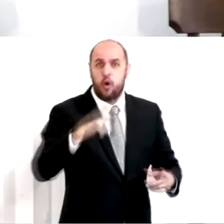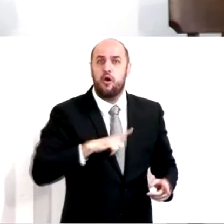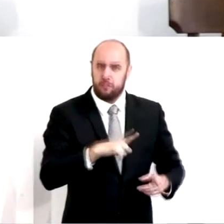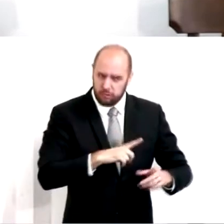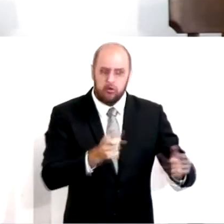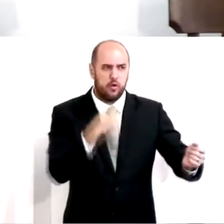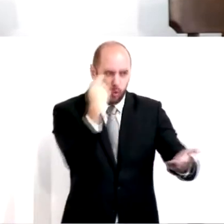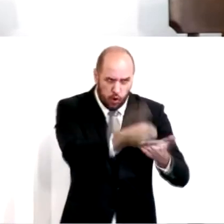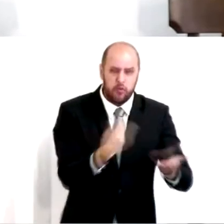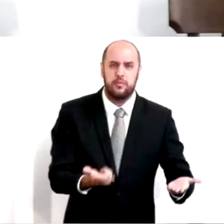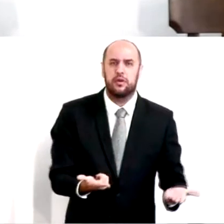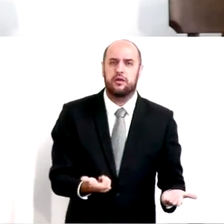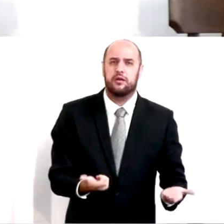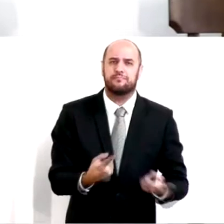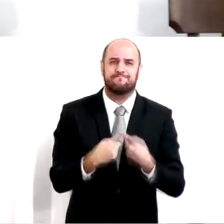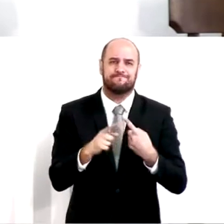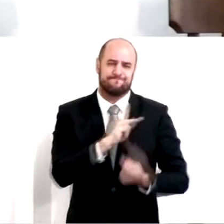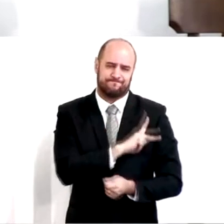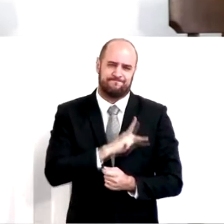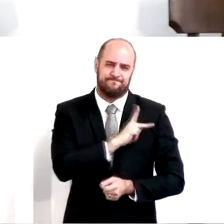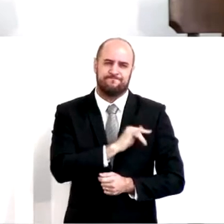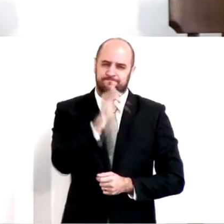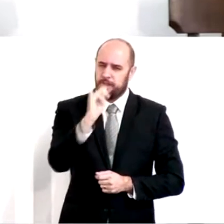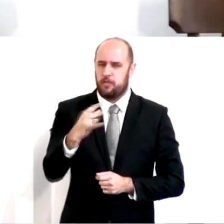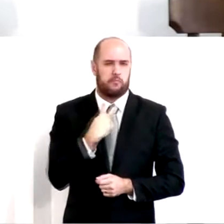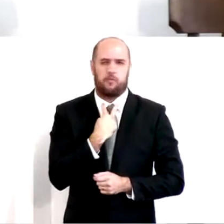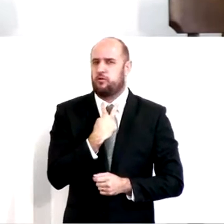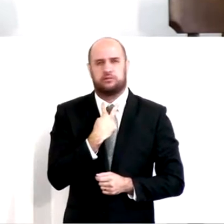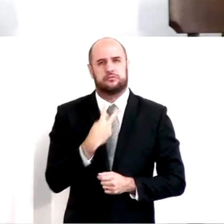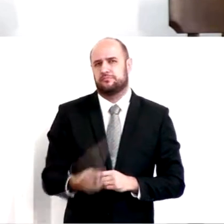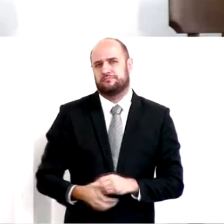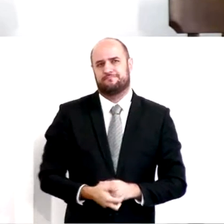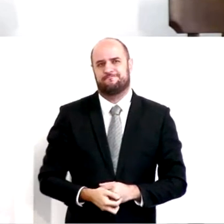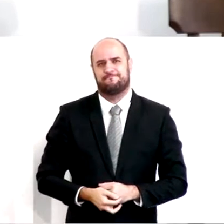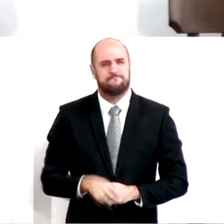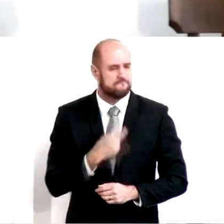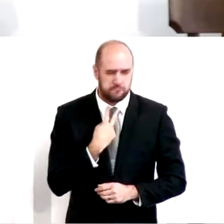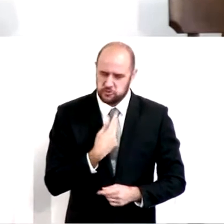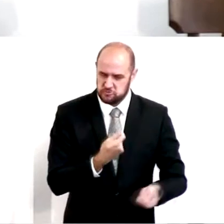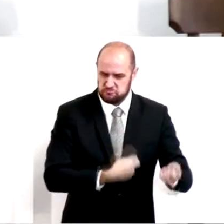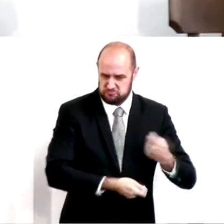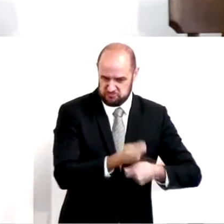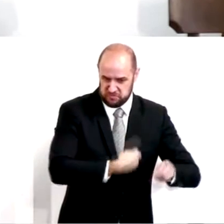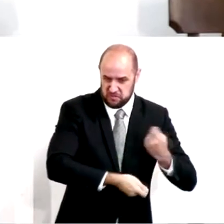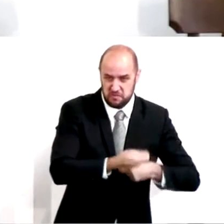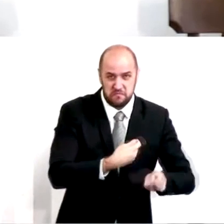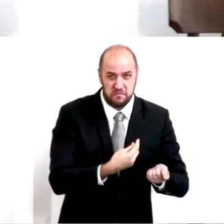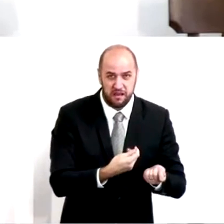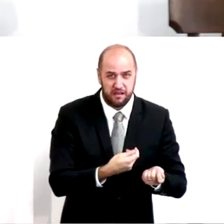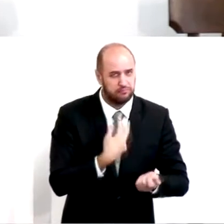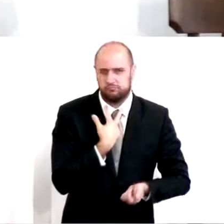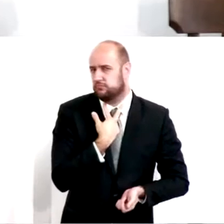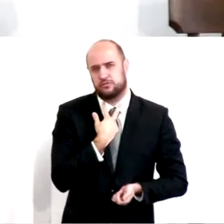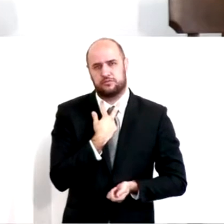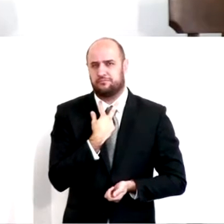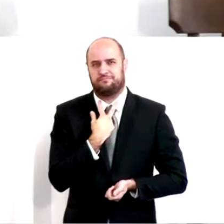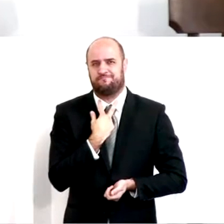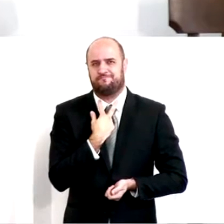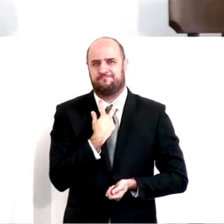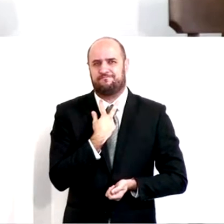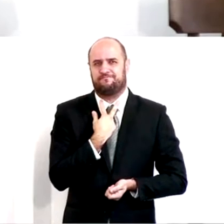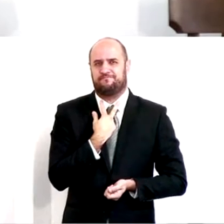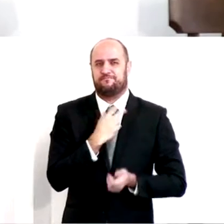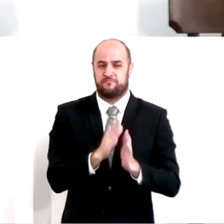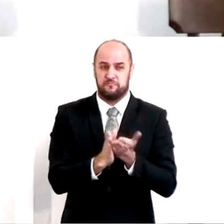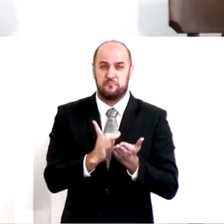Deus. Mas Paulo disse, mas nós não fazemos isso. Nós não negociamos a palavra de Deus. A palavra de Deus não está na feira.